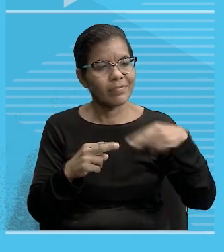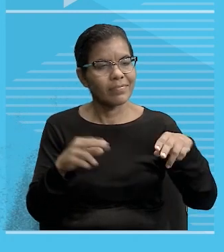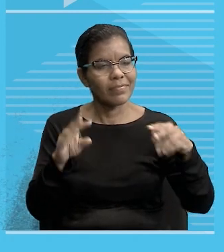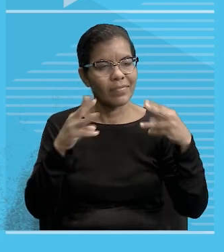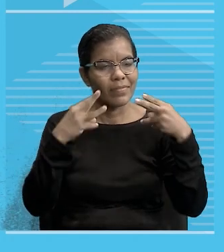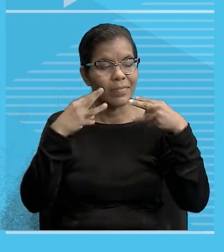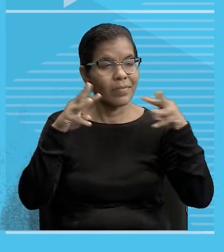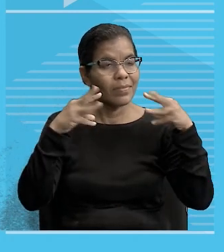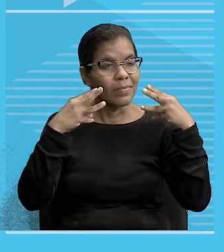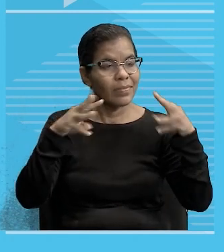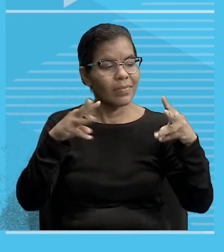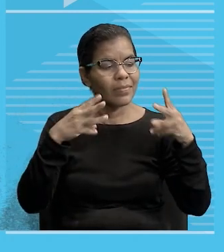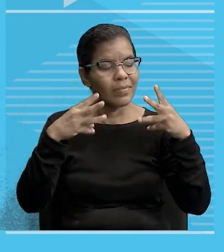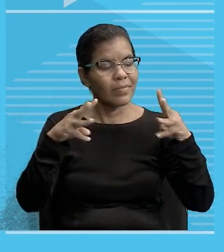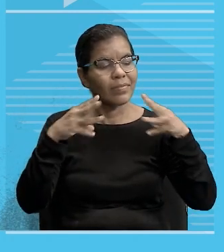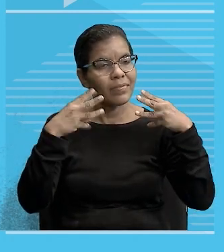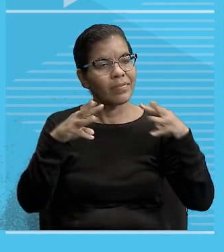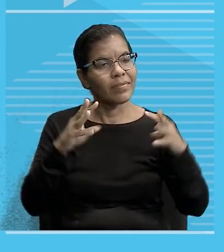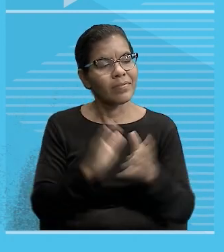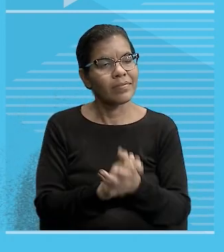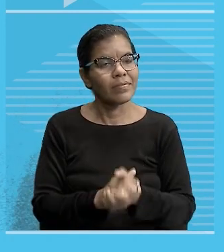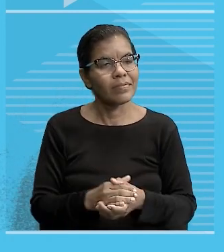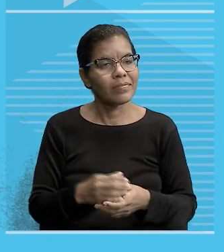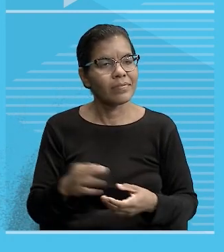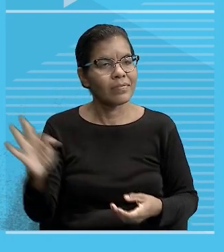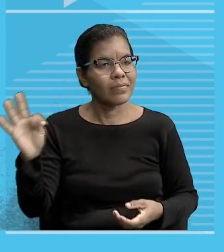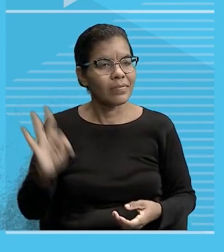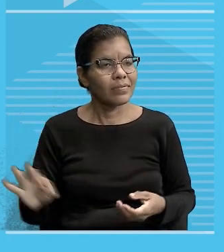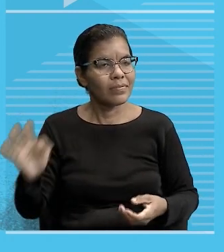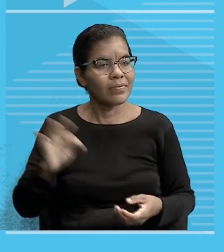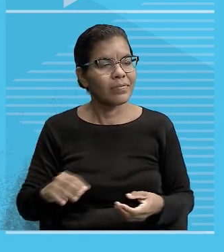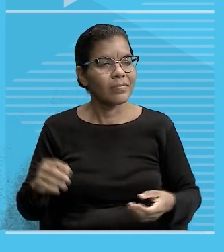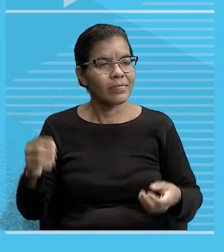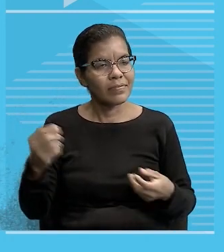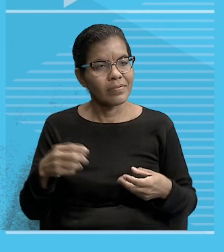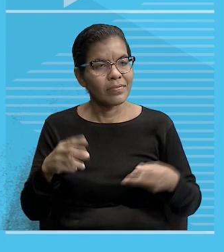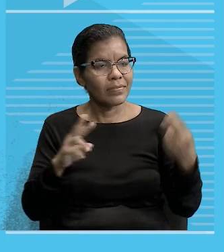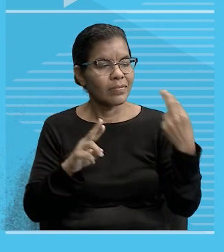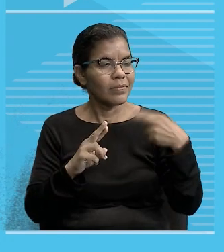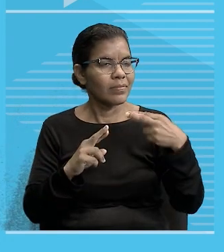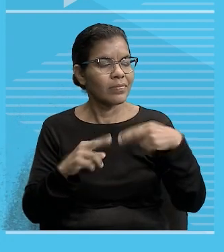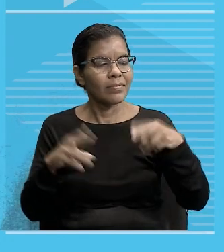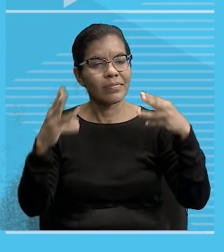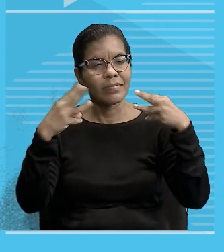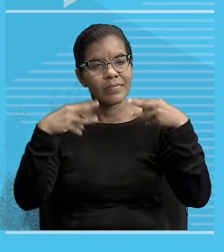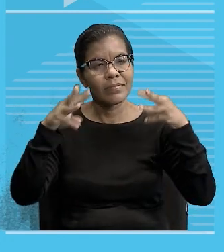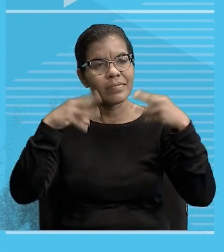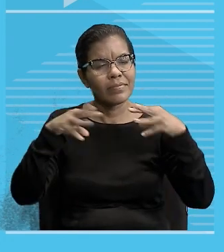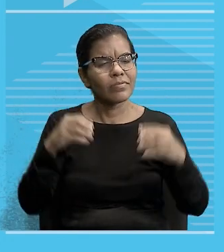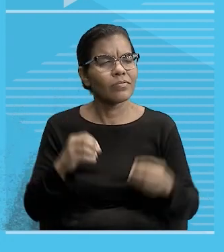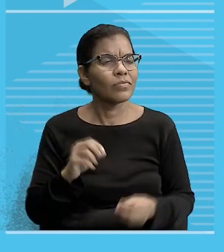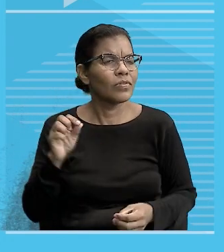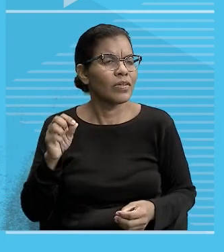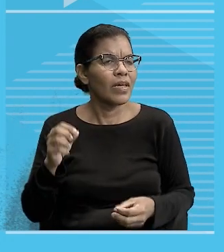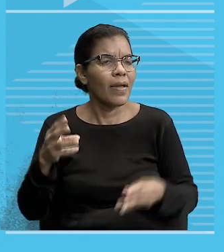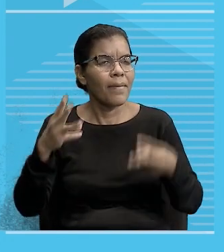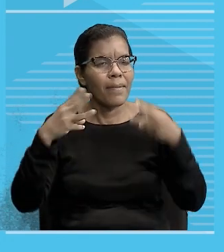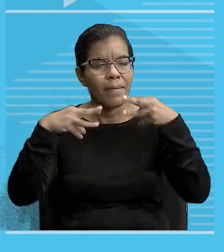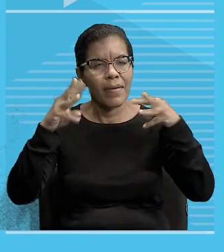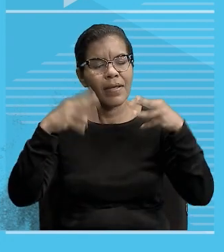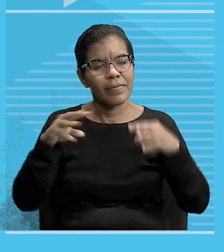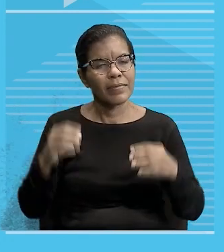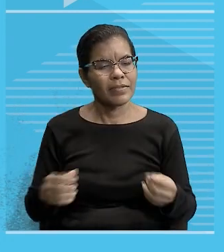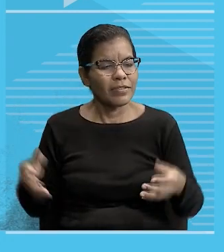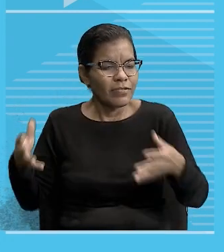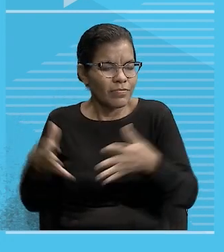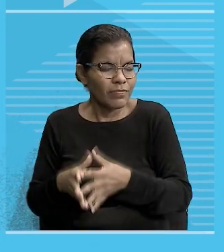marketing a teoria os aspectos referente aos marketing O que é marketing muita gente